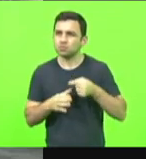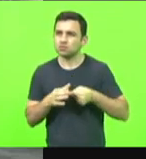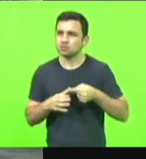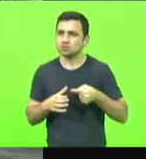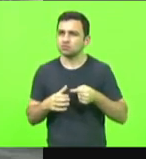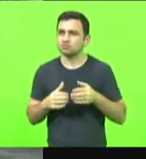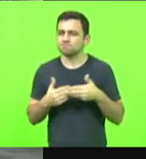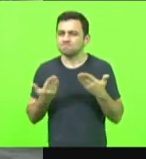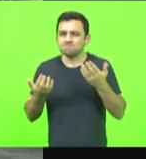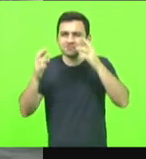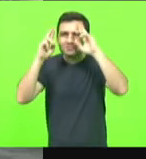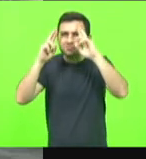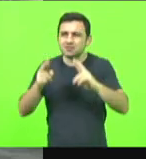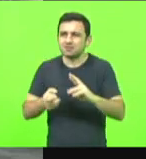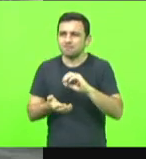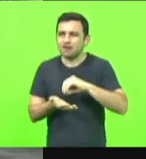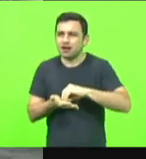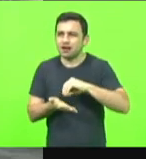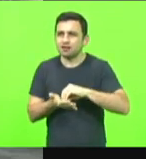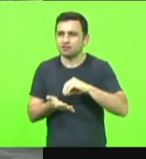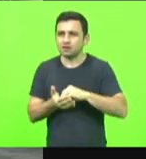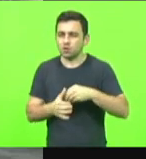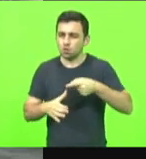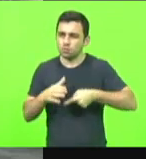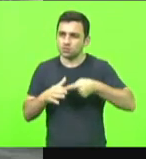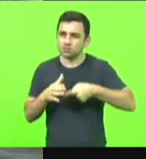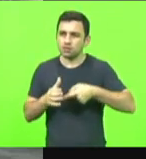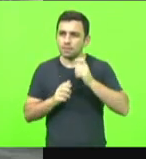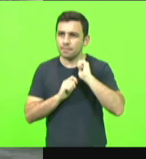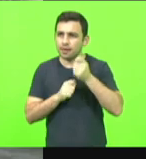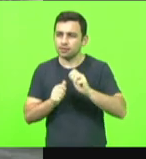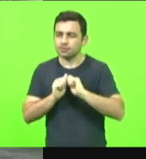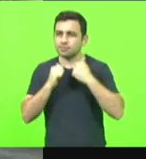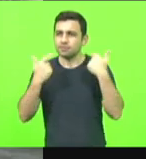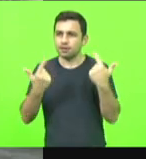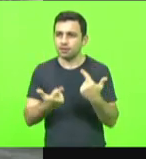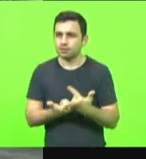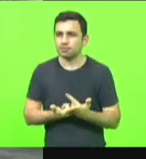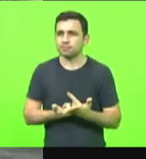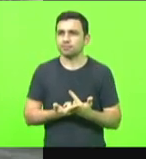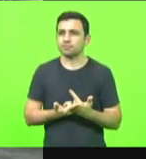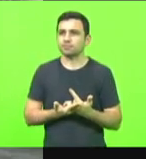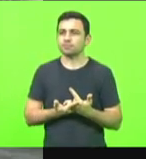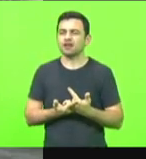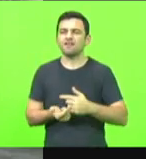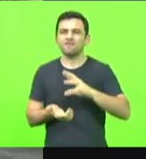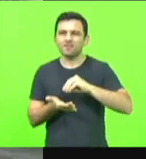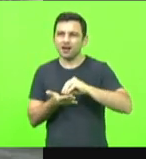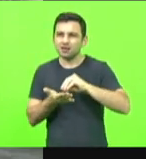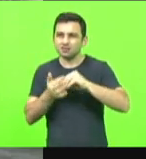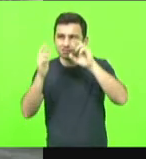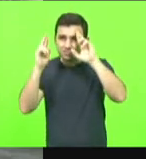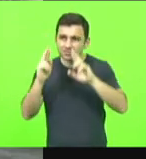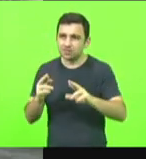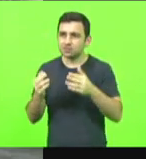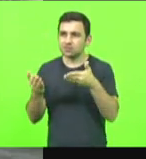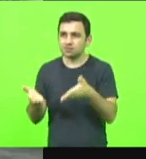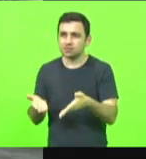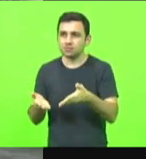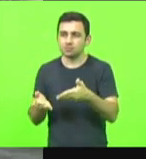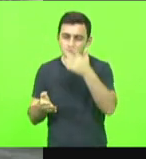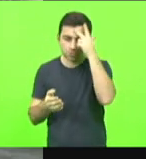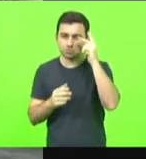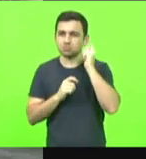um desrespeito com a nossa comissão da pesca e com a Casa Legislativa de Santa Catarina, um desrespeito com os pescadores, não querem